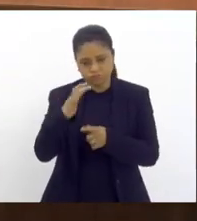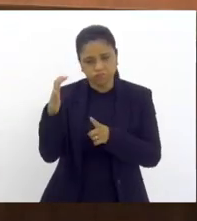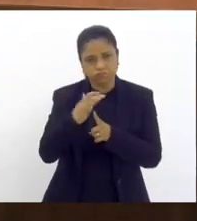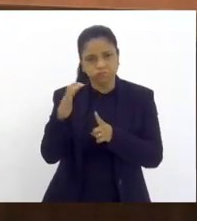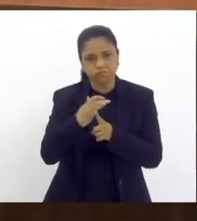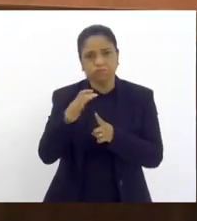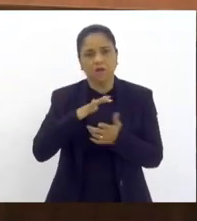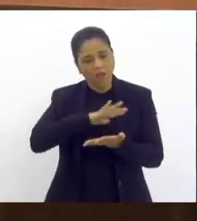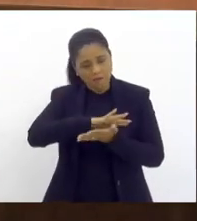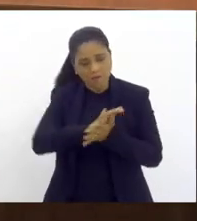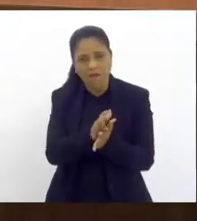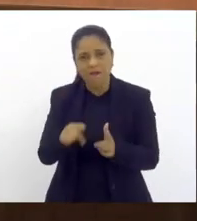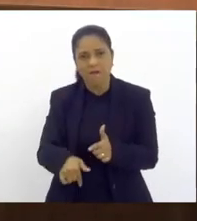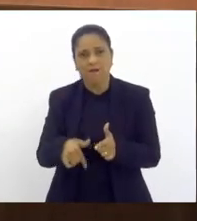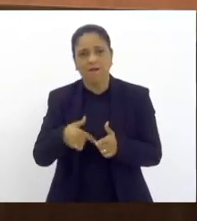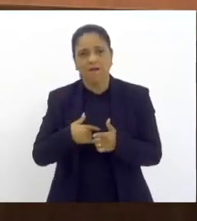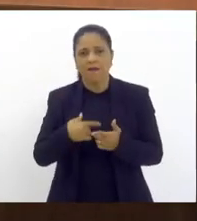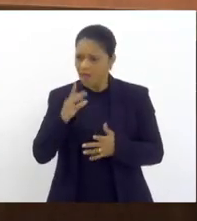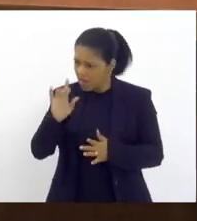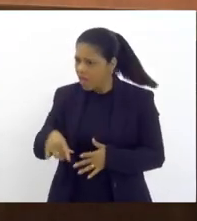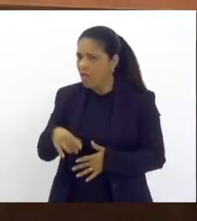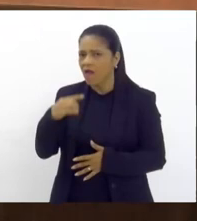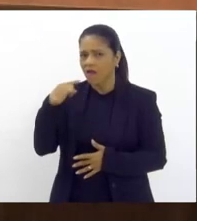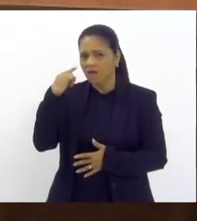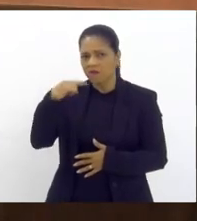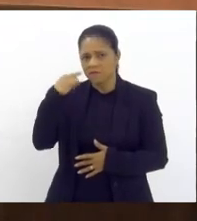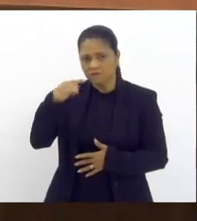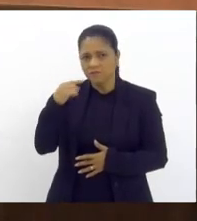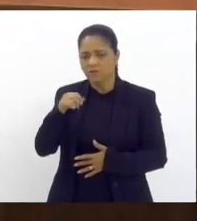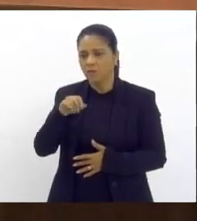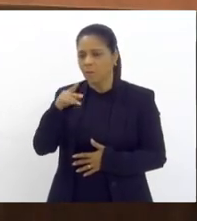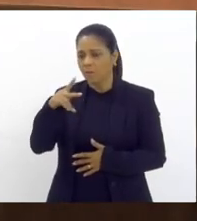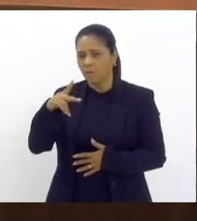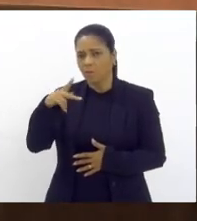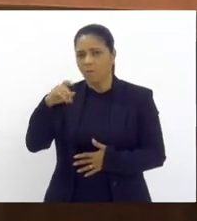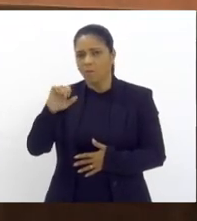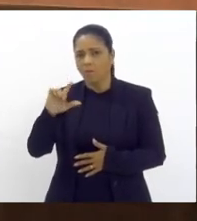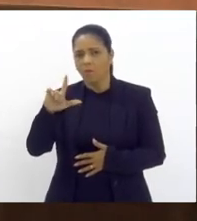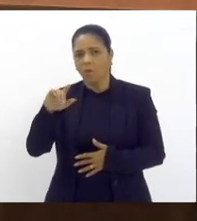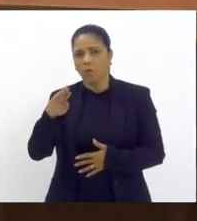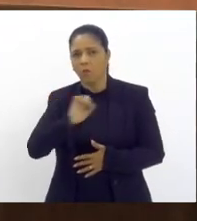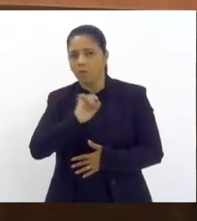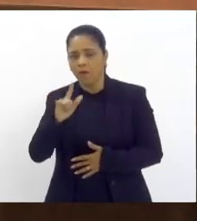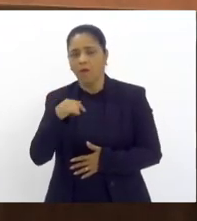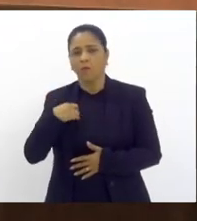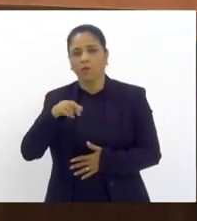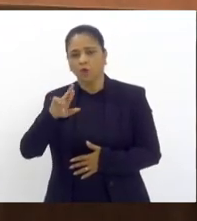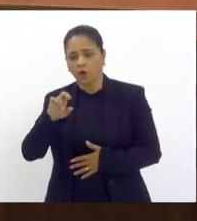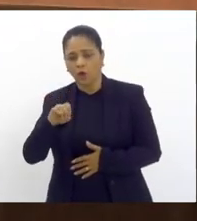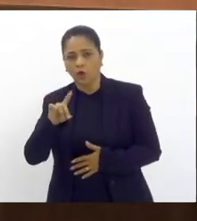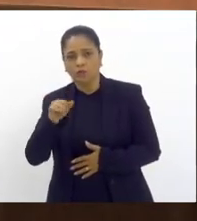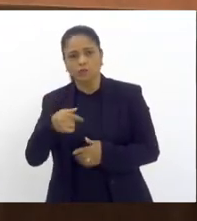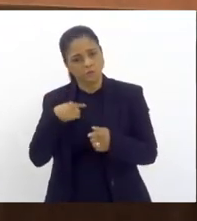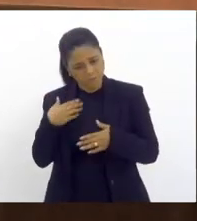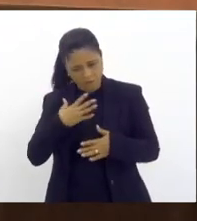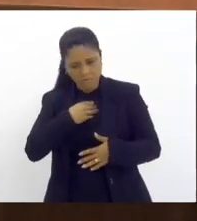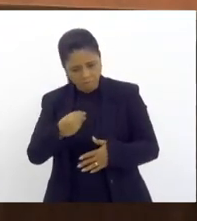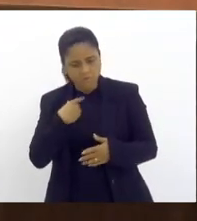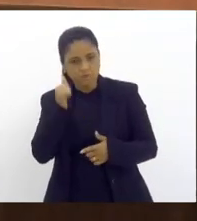Bel, é isso, Rodrigo? Não. A minha filha quer entrar no banheiro e ser respeitada como